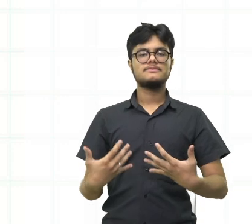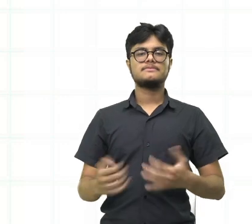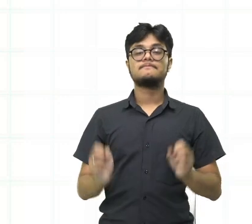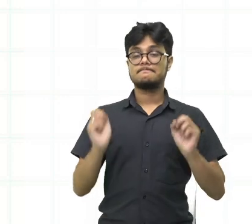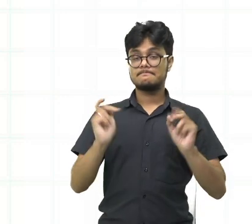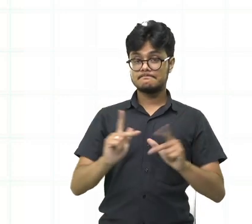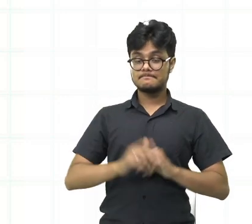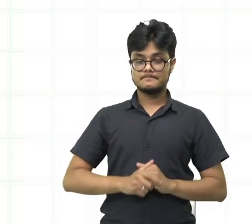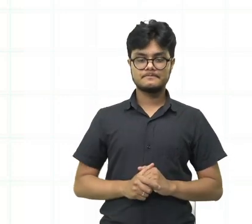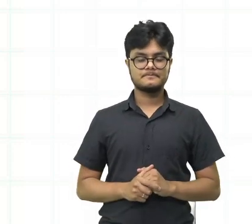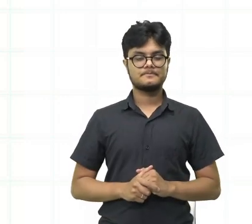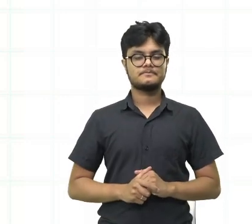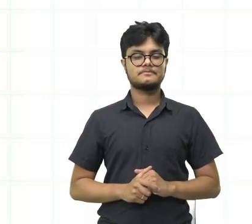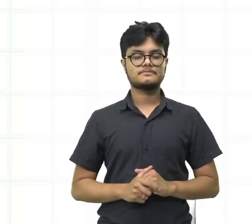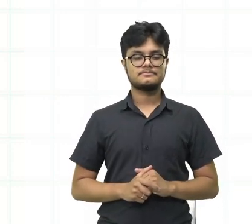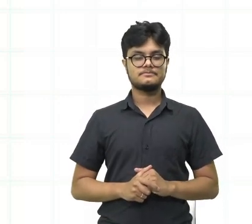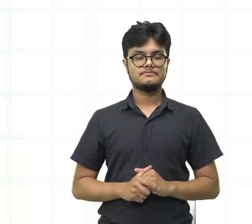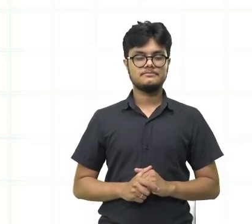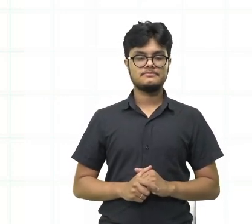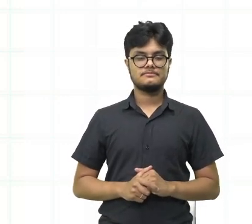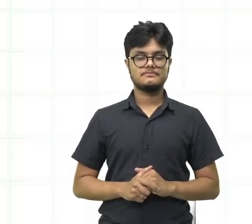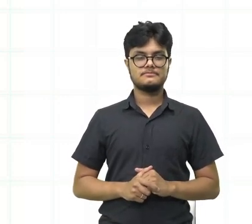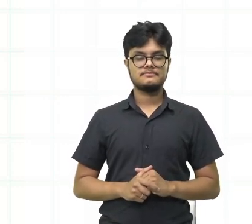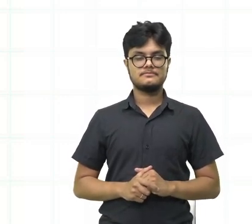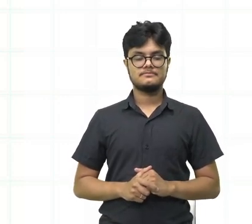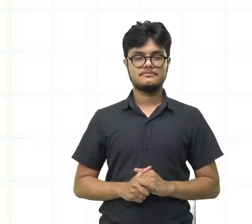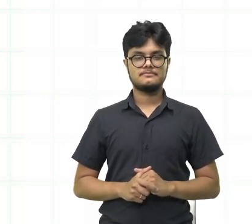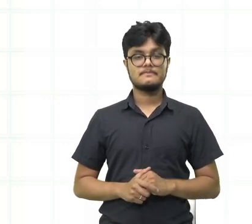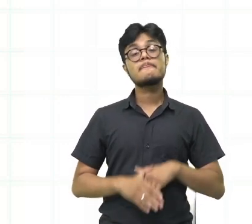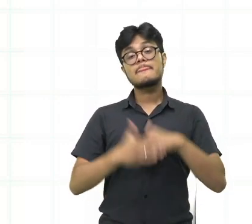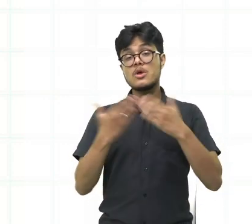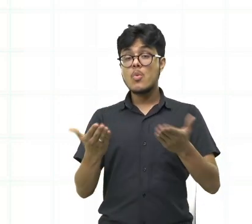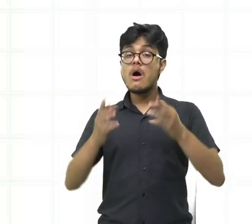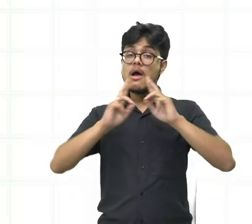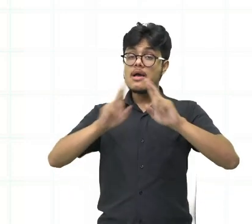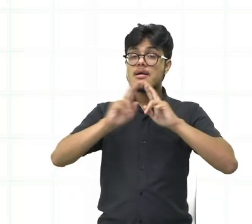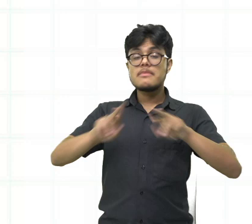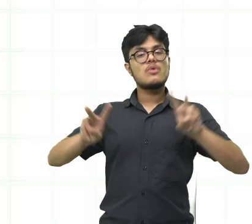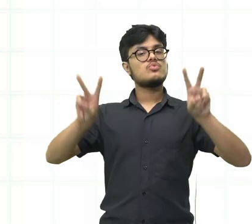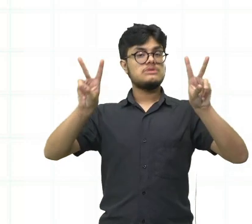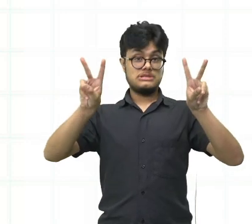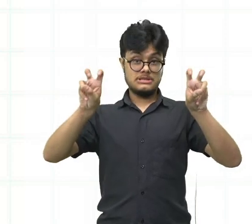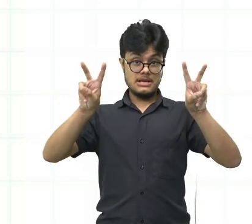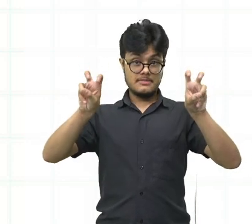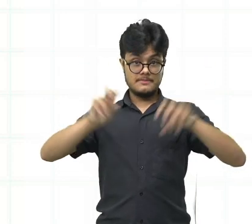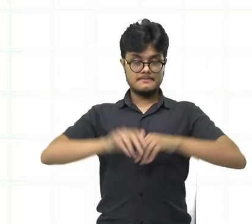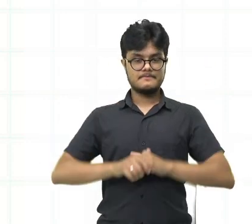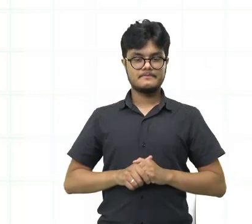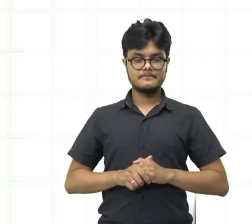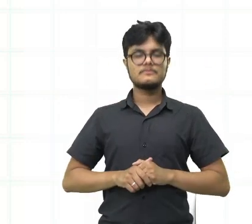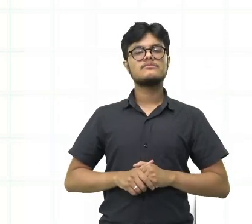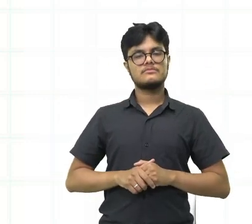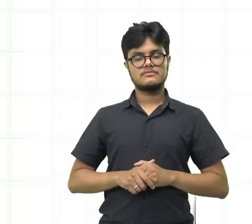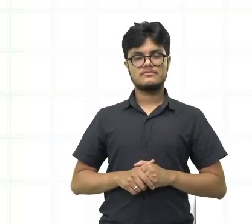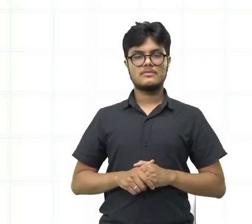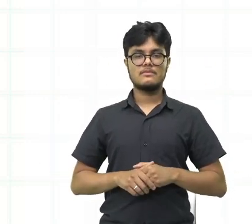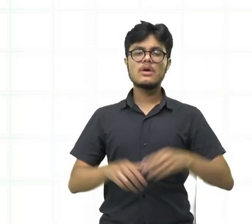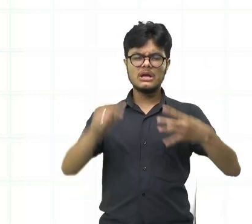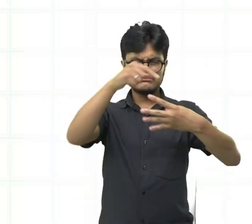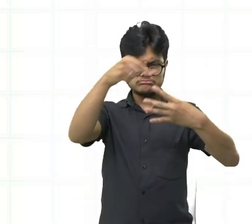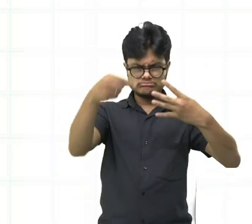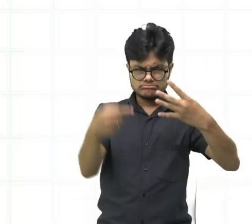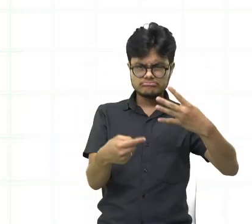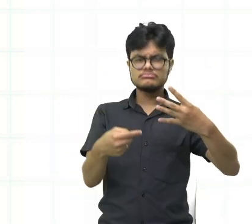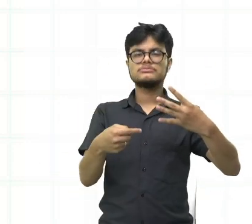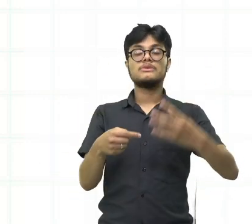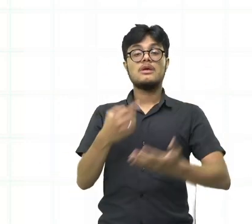em seguida vem falando qual é a situação de reclamação. Então, veja, o local, data, o assunto, para